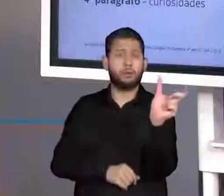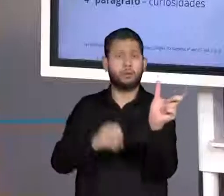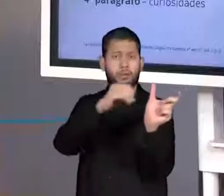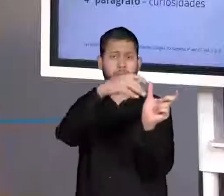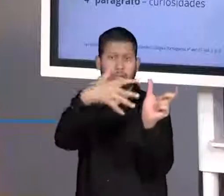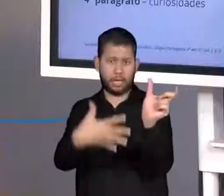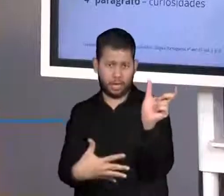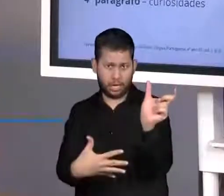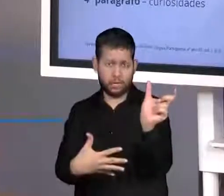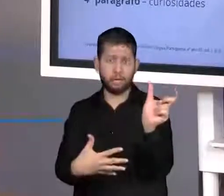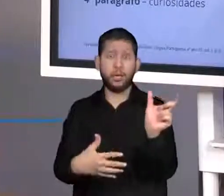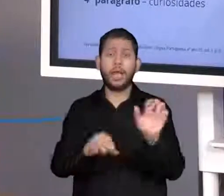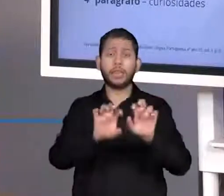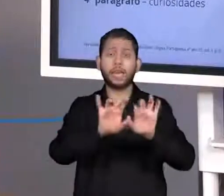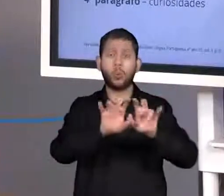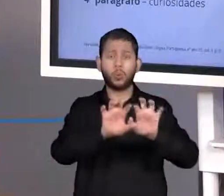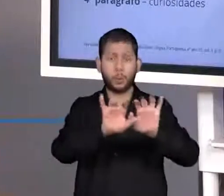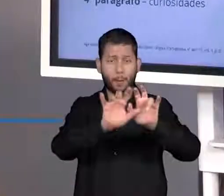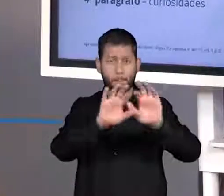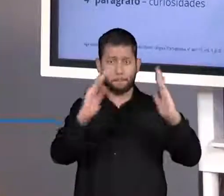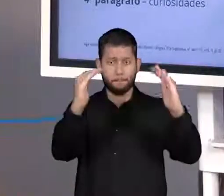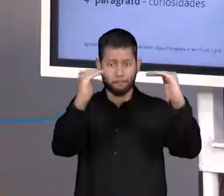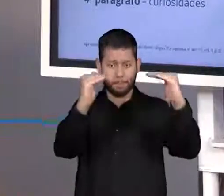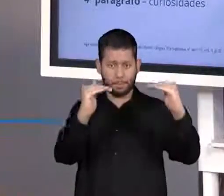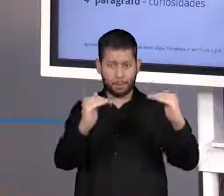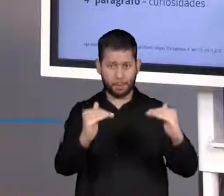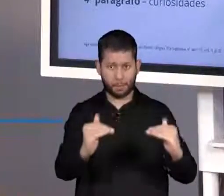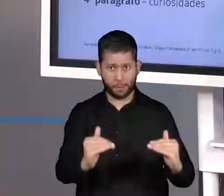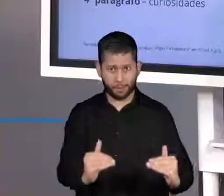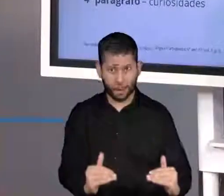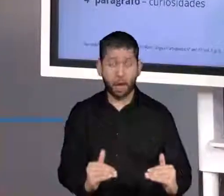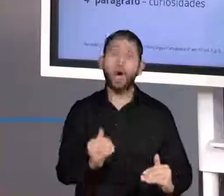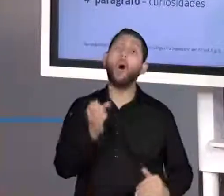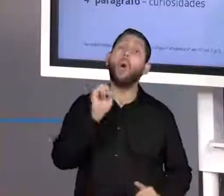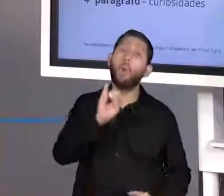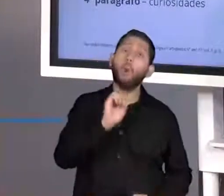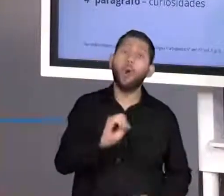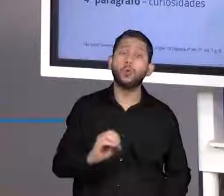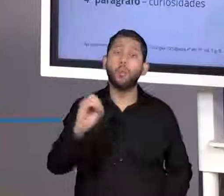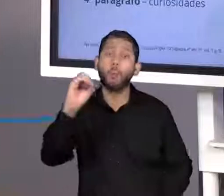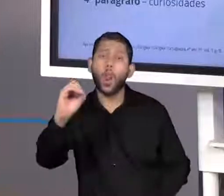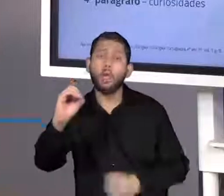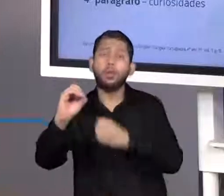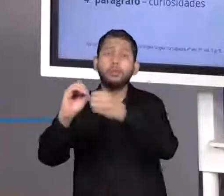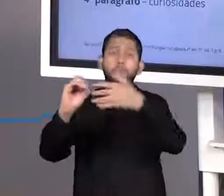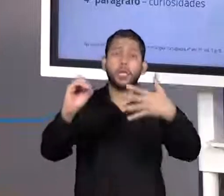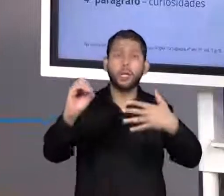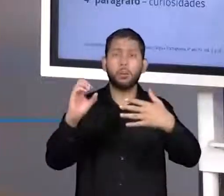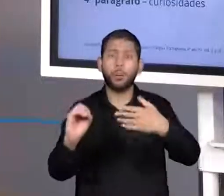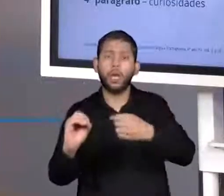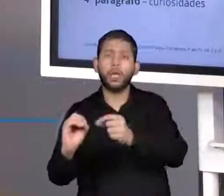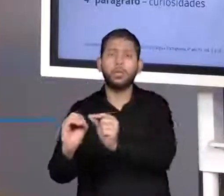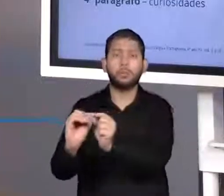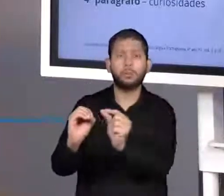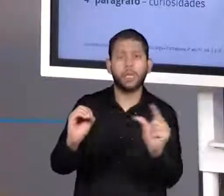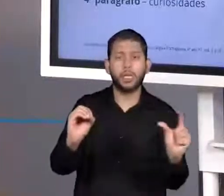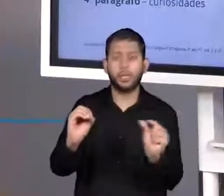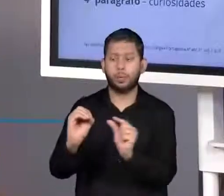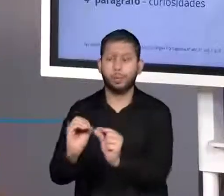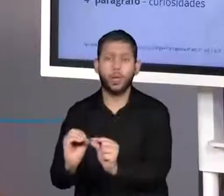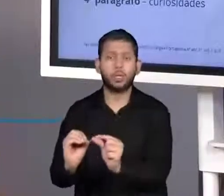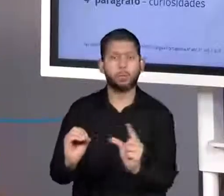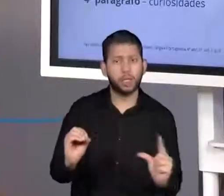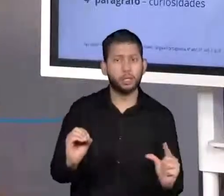ou eu posso fazer por tópicos. Então, posso fazer o primeiro tópico, pensando no tema. No